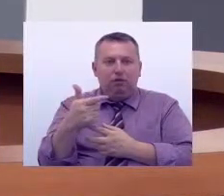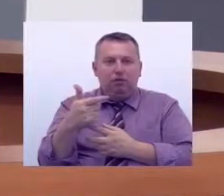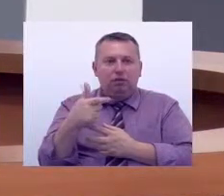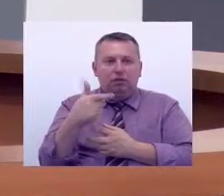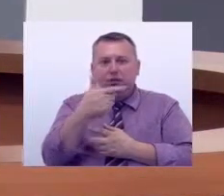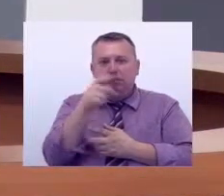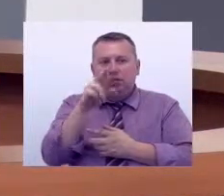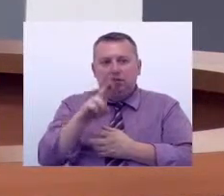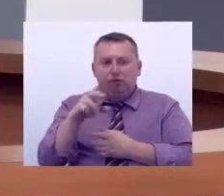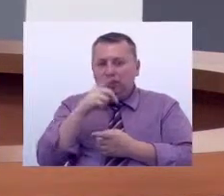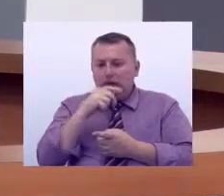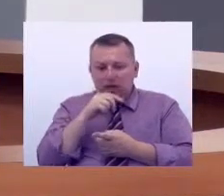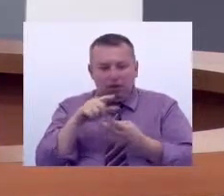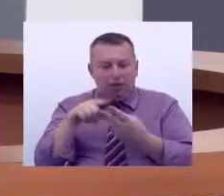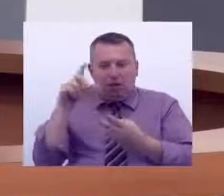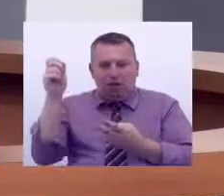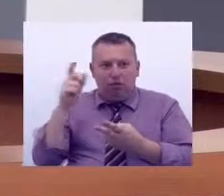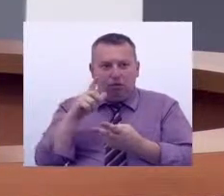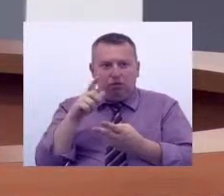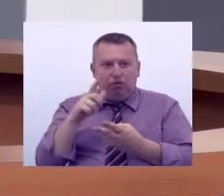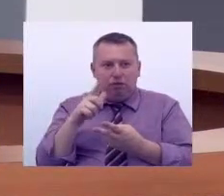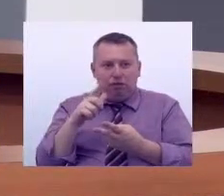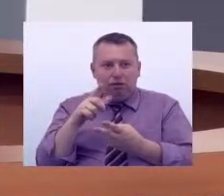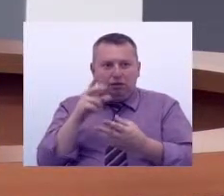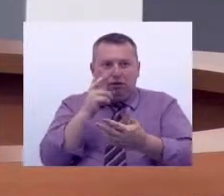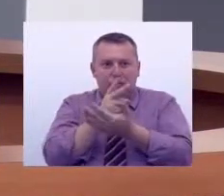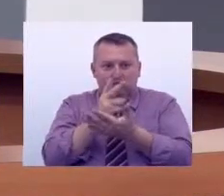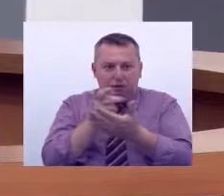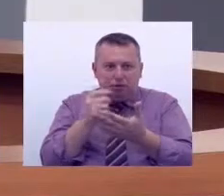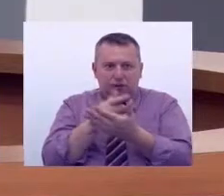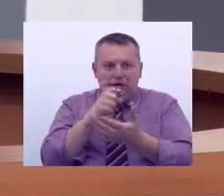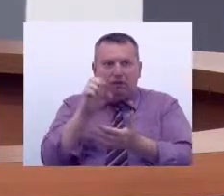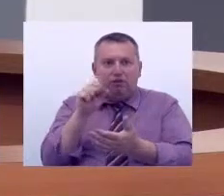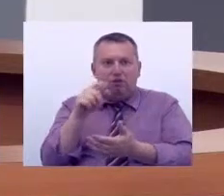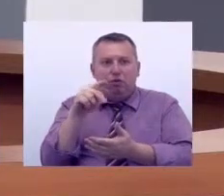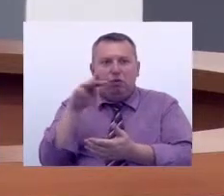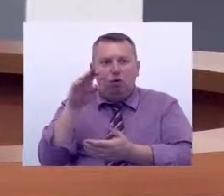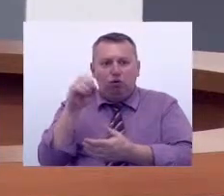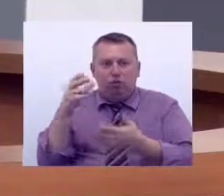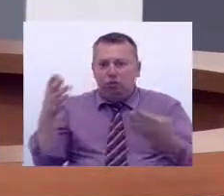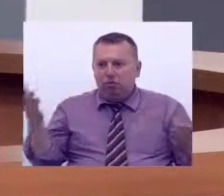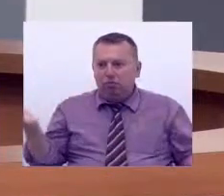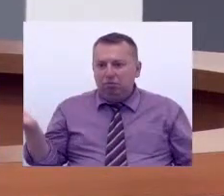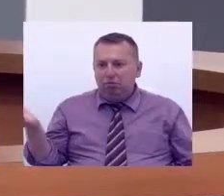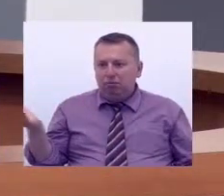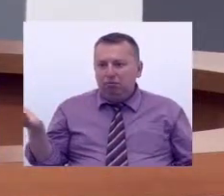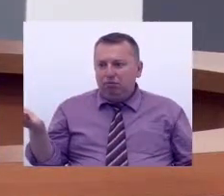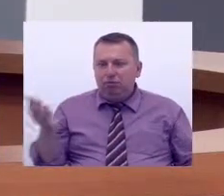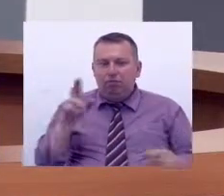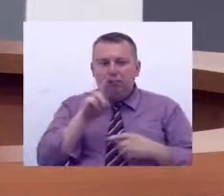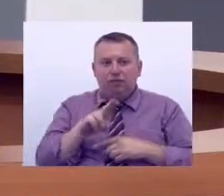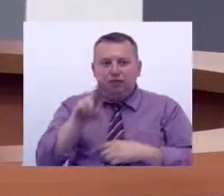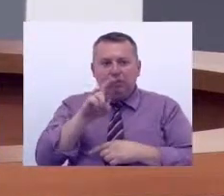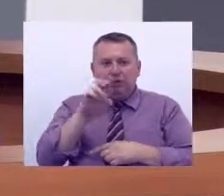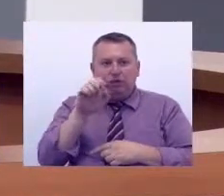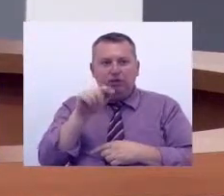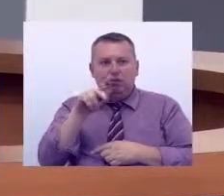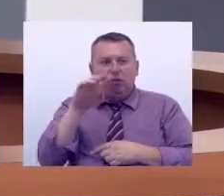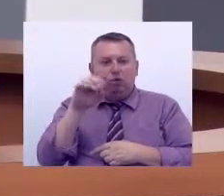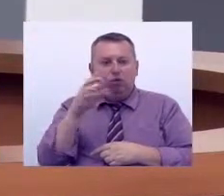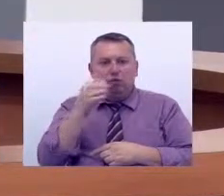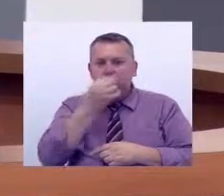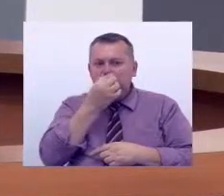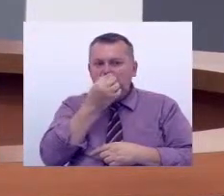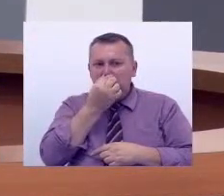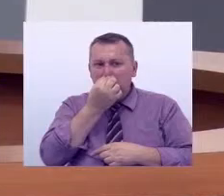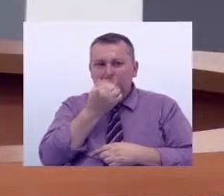não se utiliza água, não se utiliza luz, e aí você ainda continua pagando a taxa de esgoto, mas você não está utilizando nem a água, por que você vai pagar a taxa de esgoto? Então,